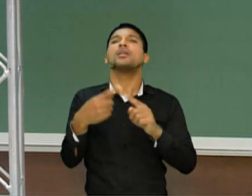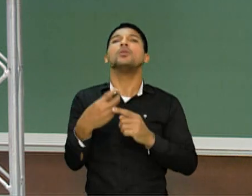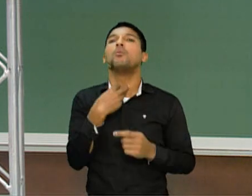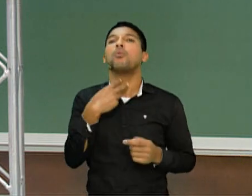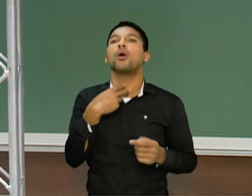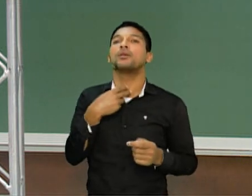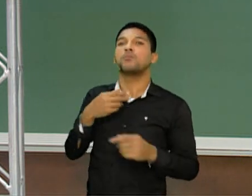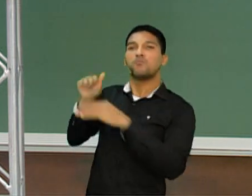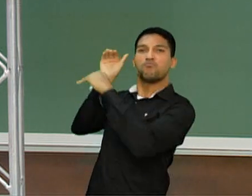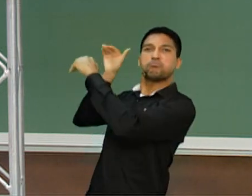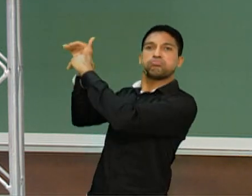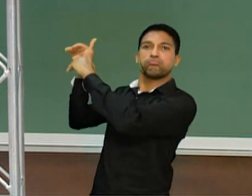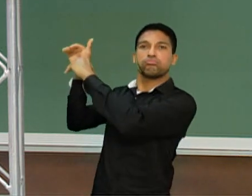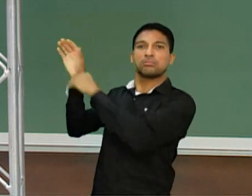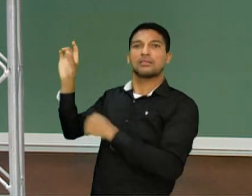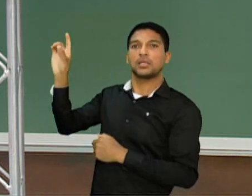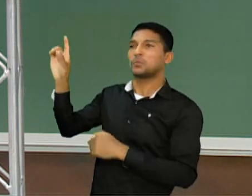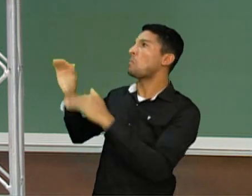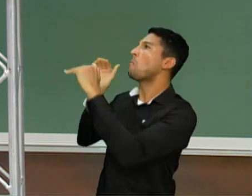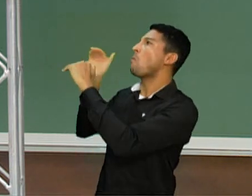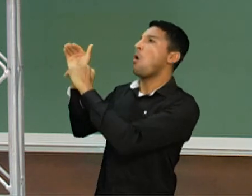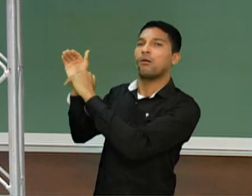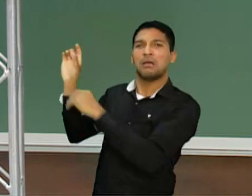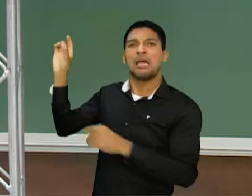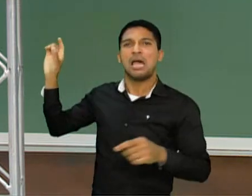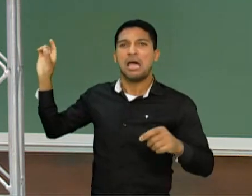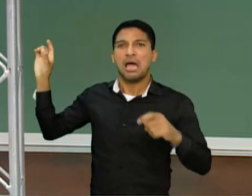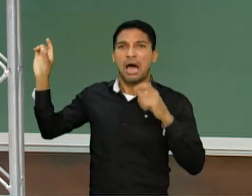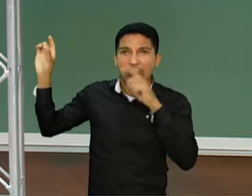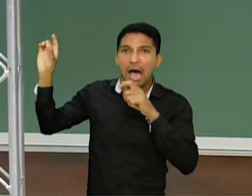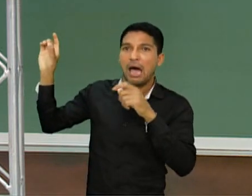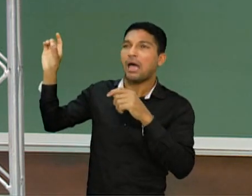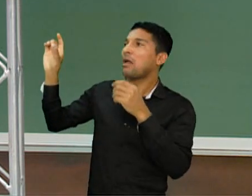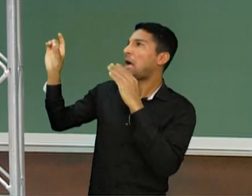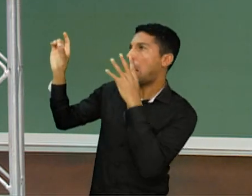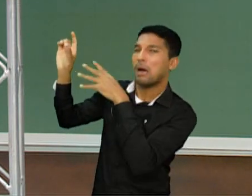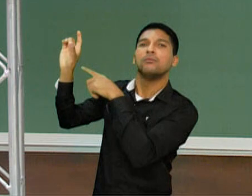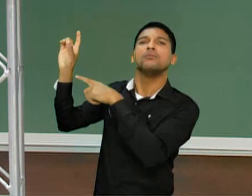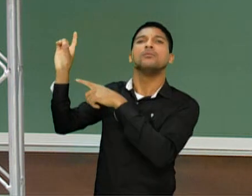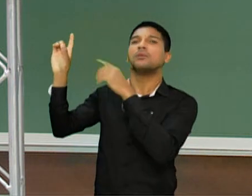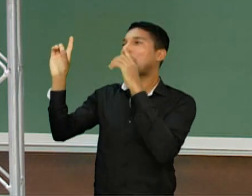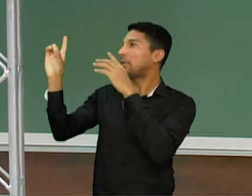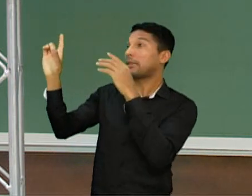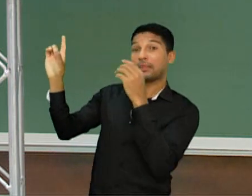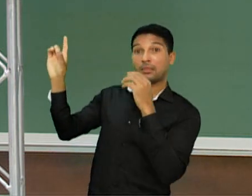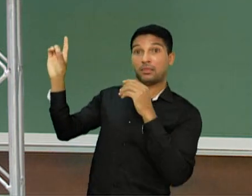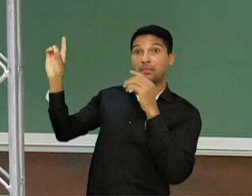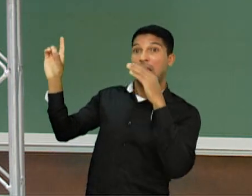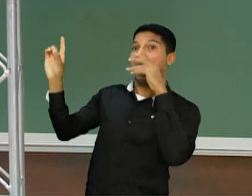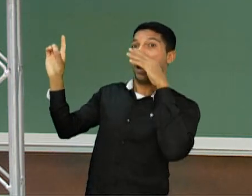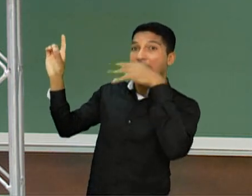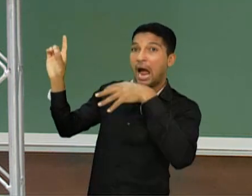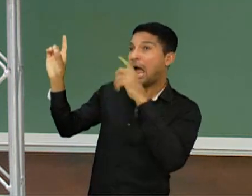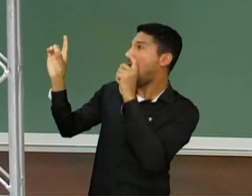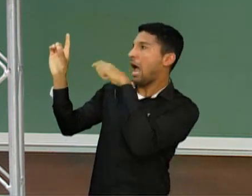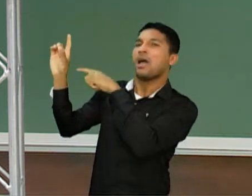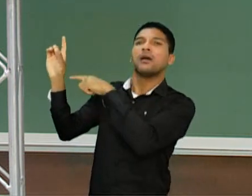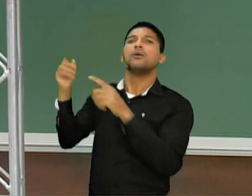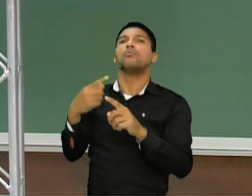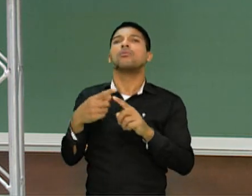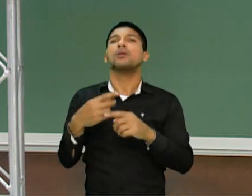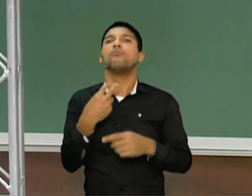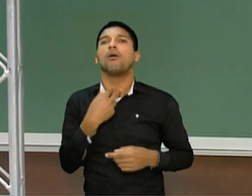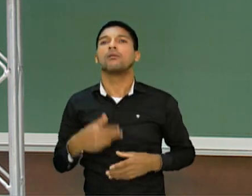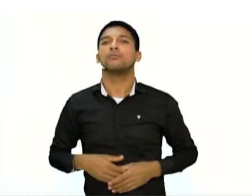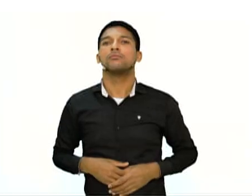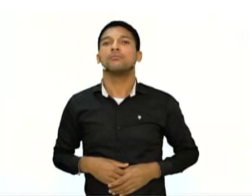verificar a resposta correta, ok? E aí você também verifica aí no seu caderno se você escreveu da melhor forma possível. Escreva com as suas palavras